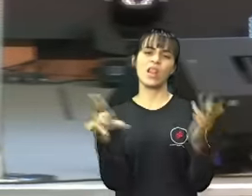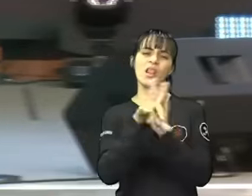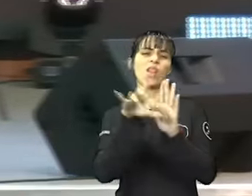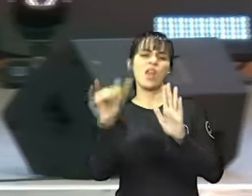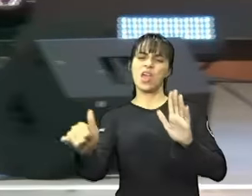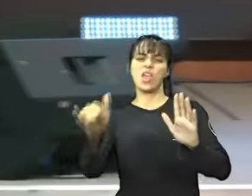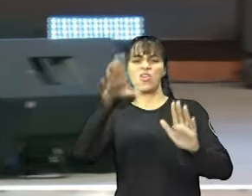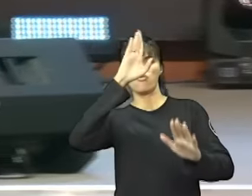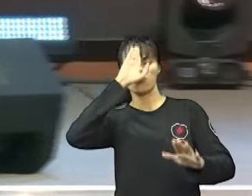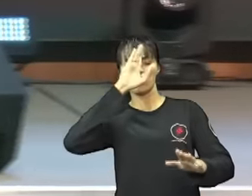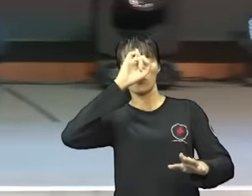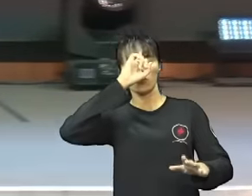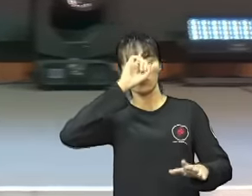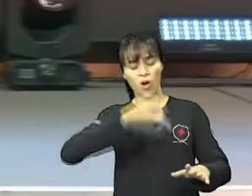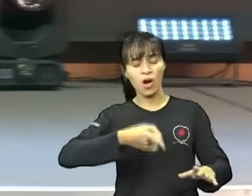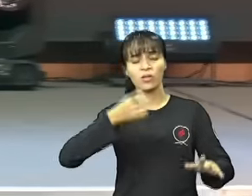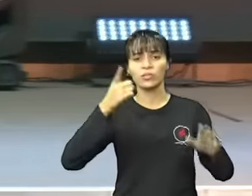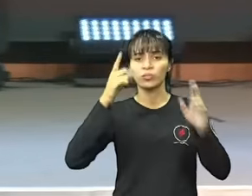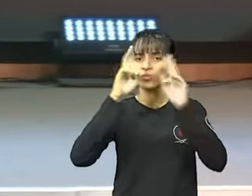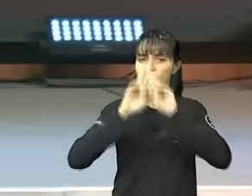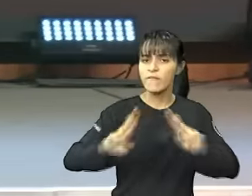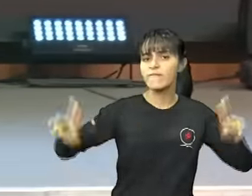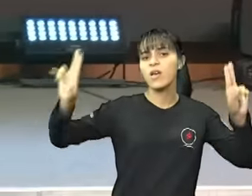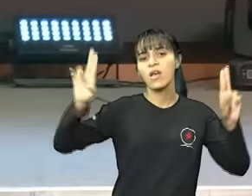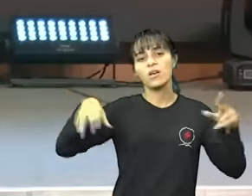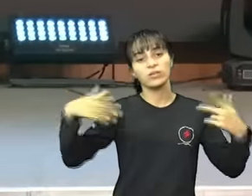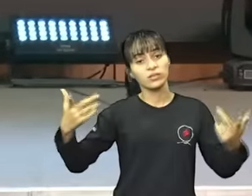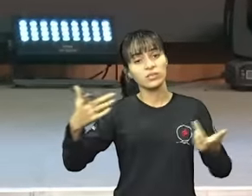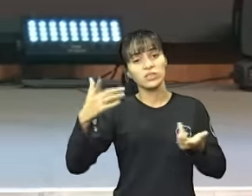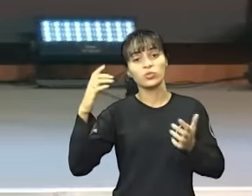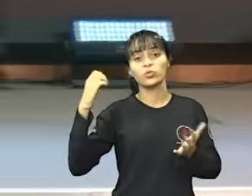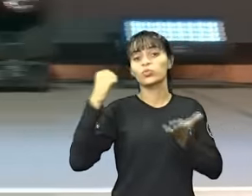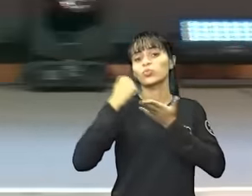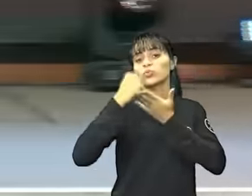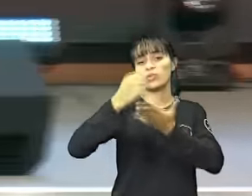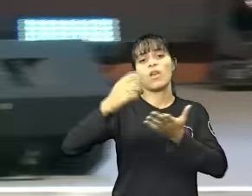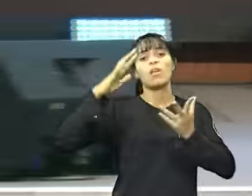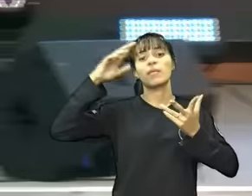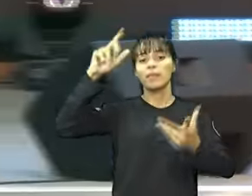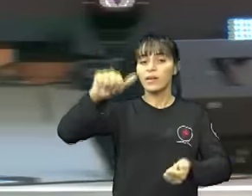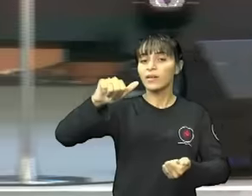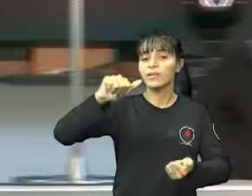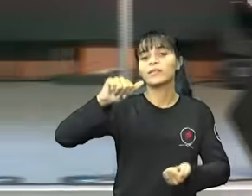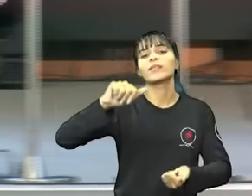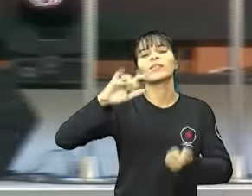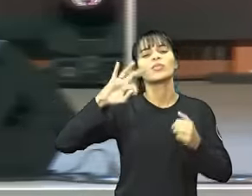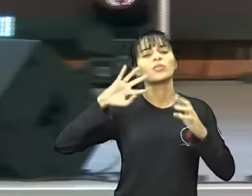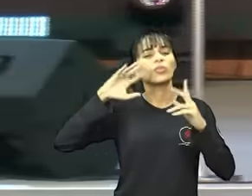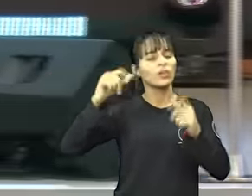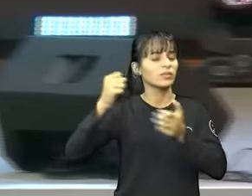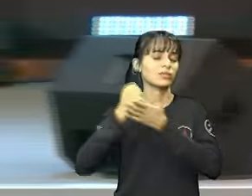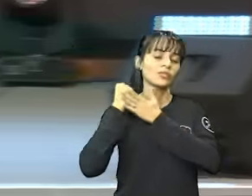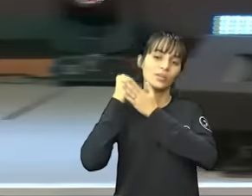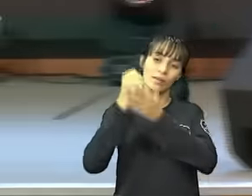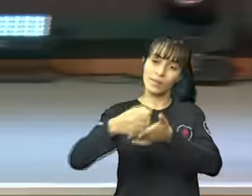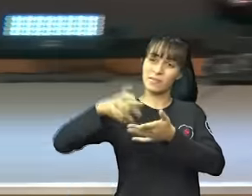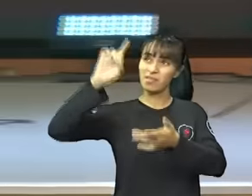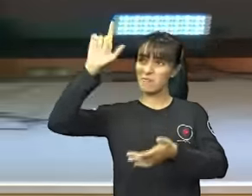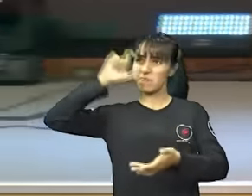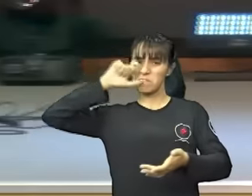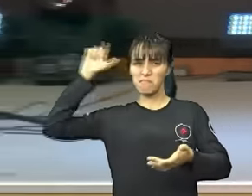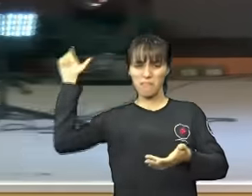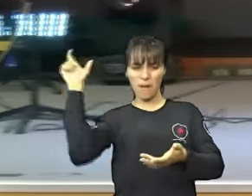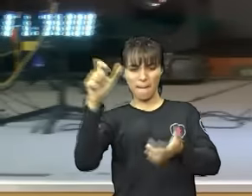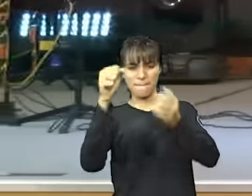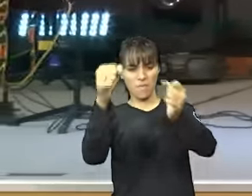leis que governam o universo e quem sustenta o universo sustentando todas as coisas pela palavra do